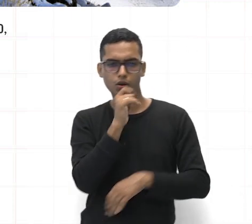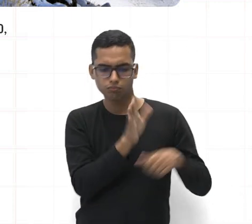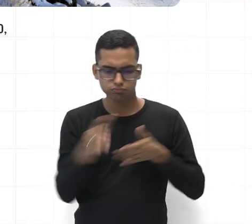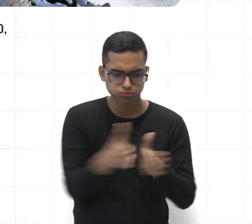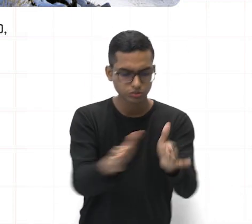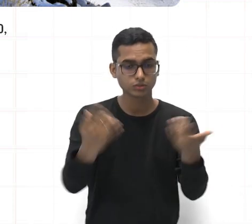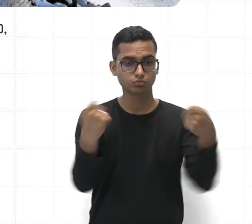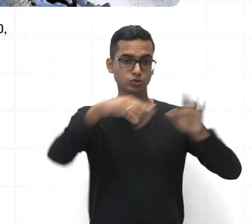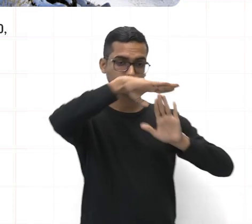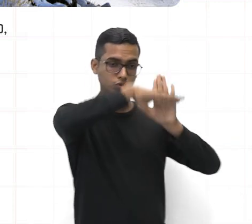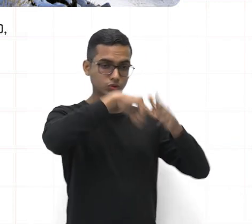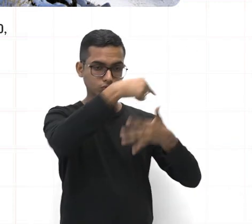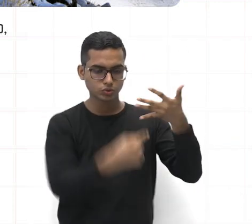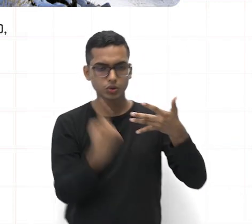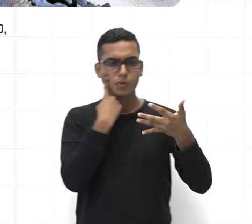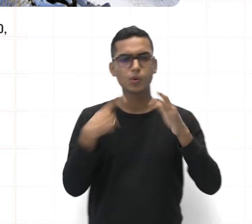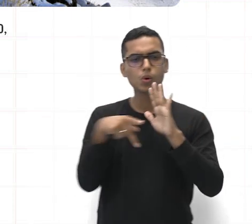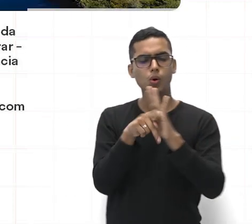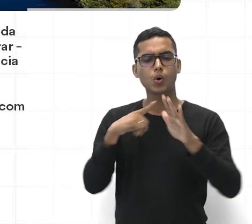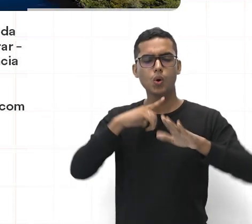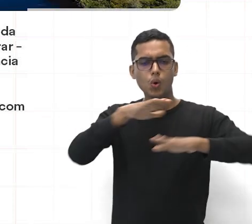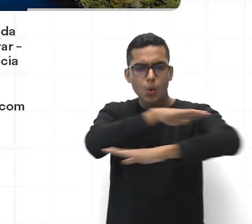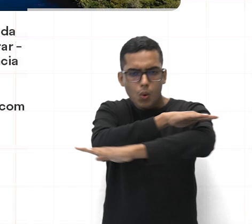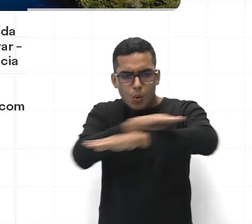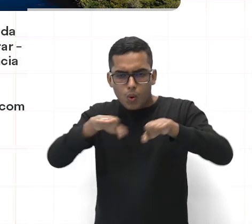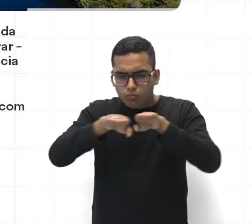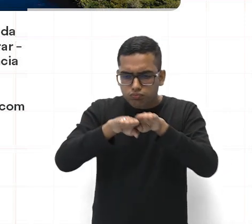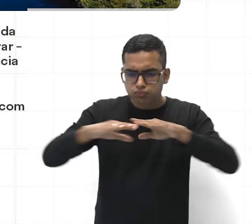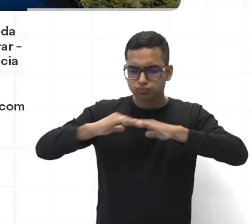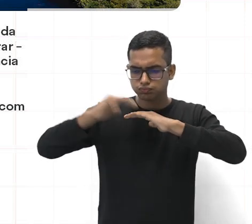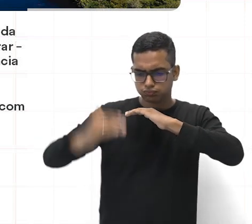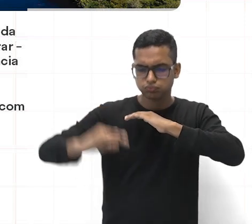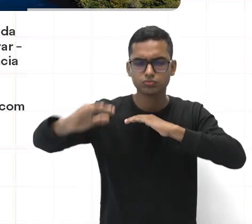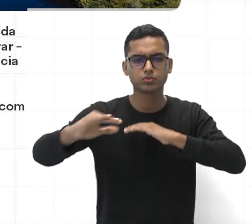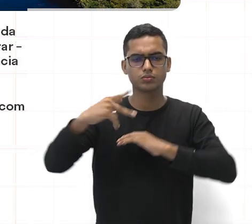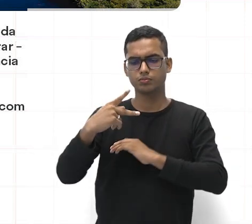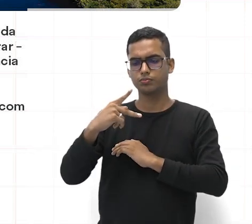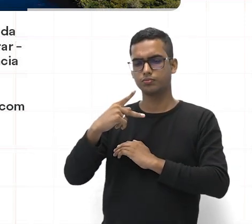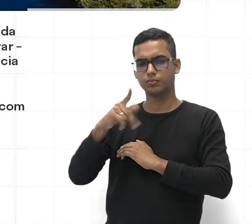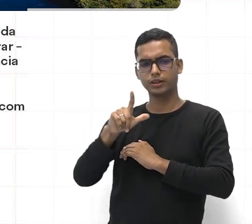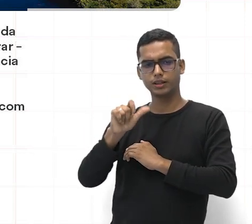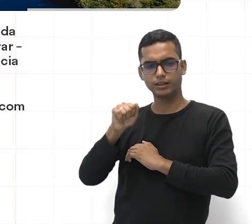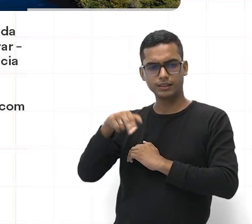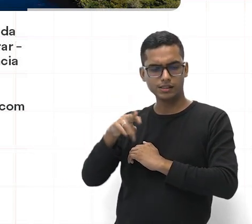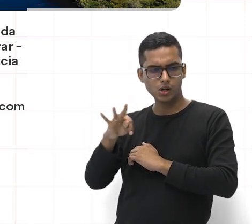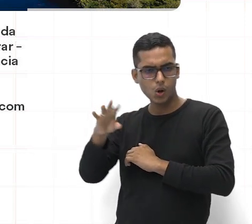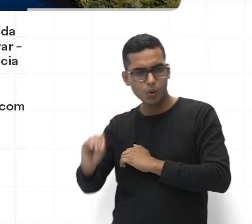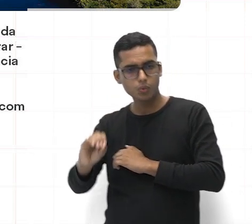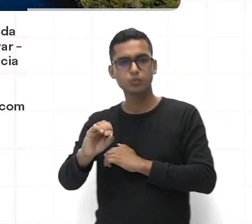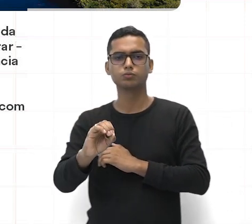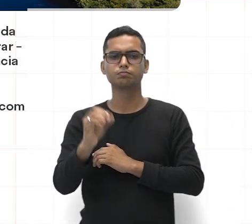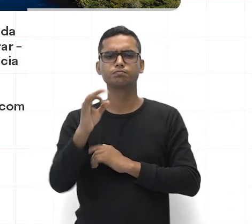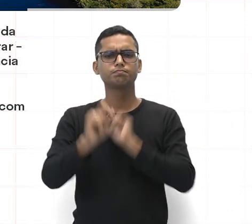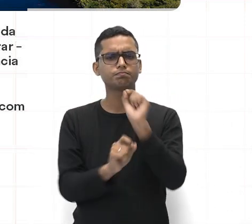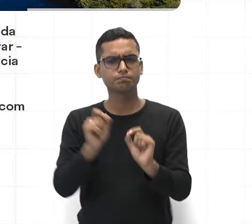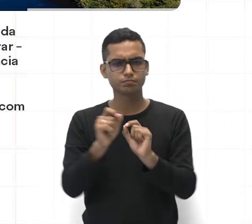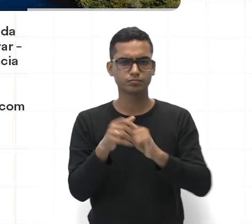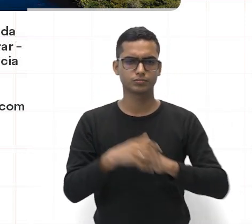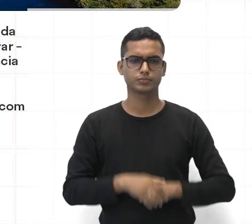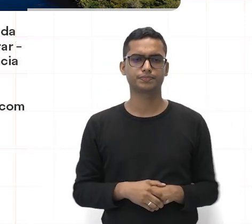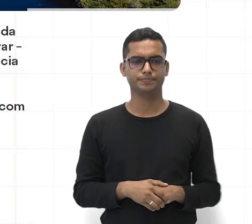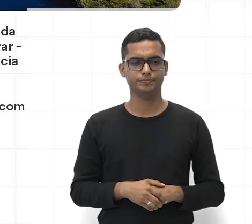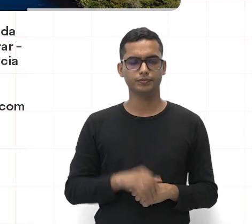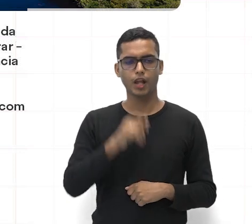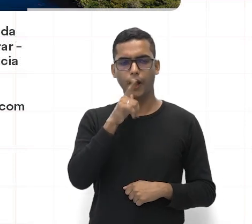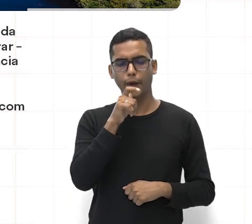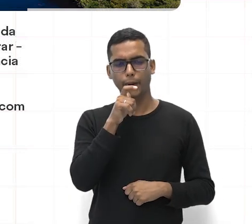ser classificados como rios de planalto ou rios de planície. Então, o rio de planalto são aqueles rios que